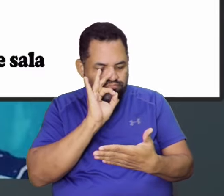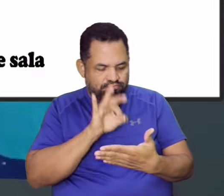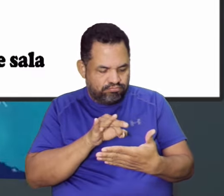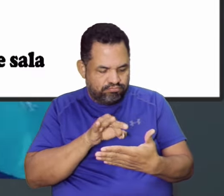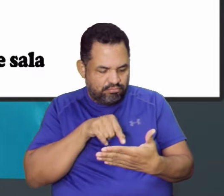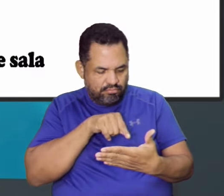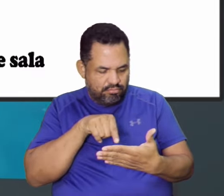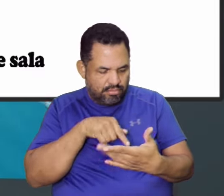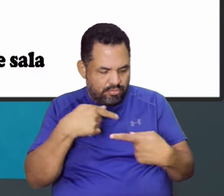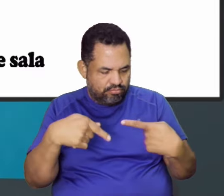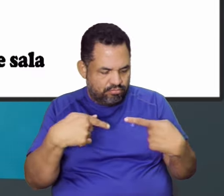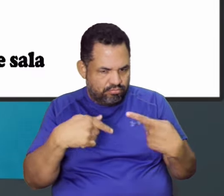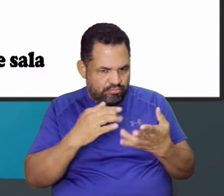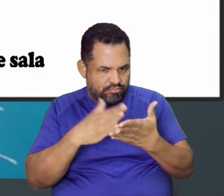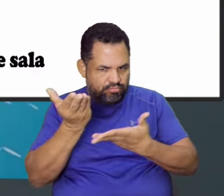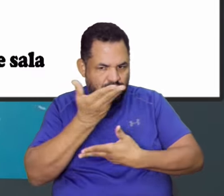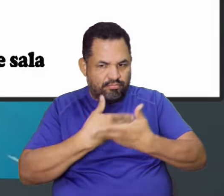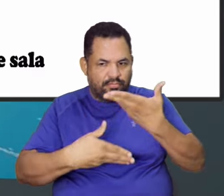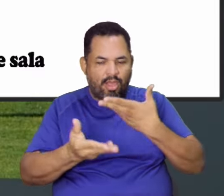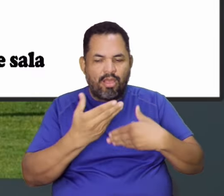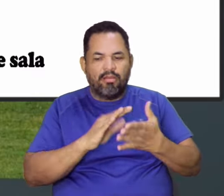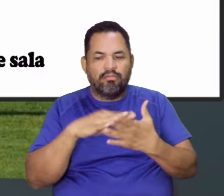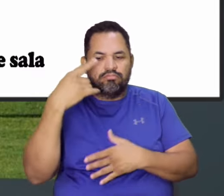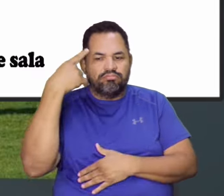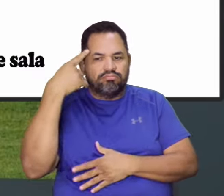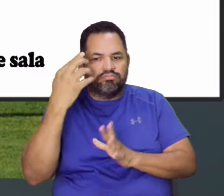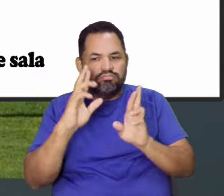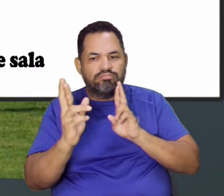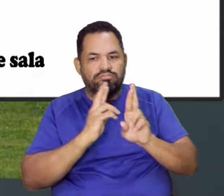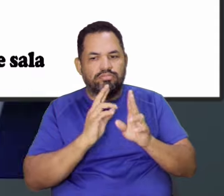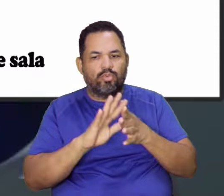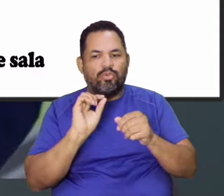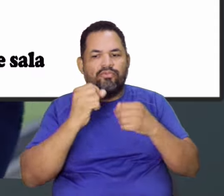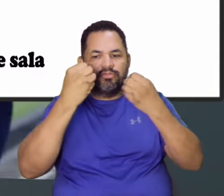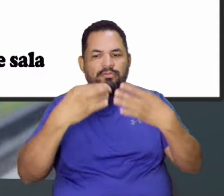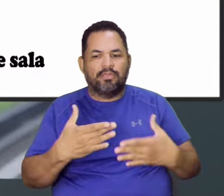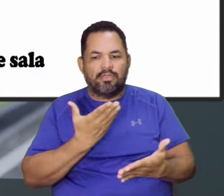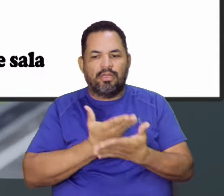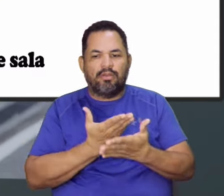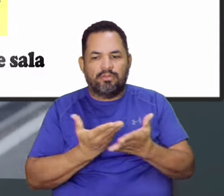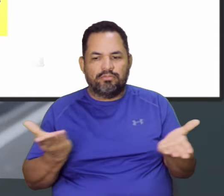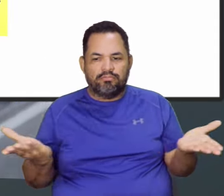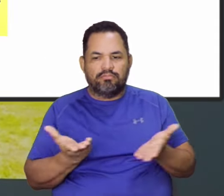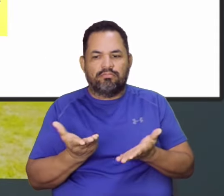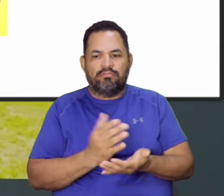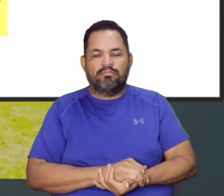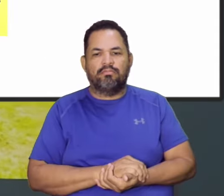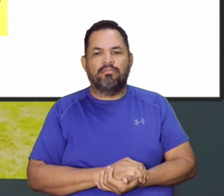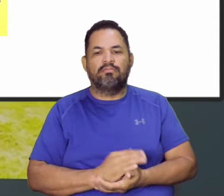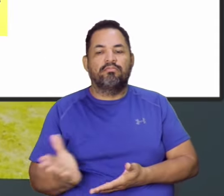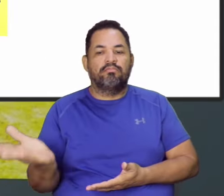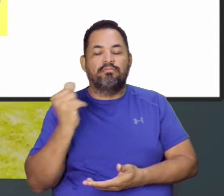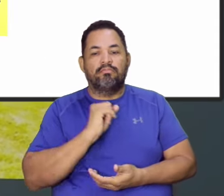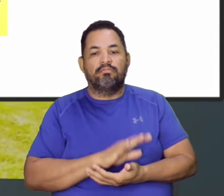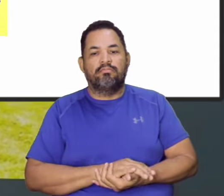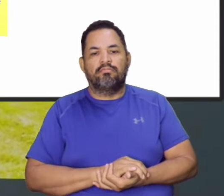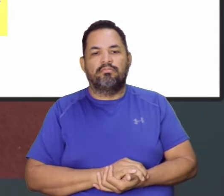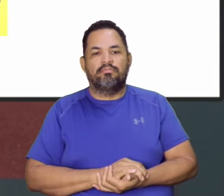discutir um pouquinho fazer uma troca aí de ideias relacionada ao que foi falado nessa nossa aula de hoje então vamos lá